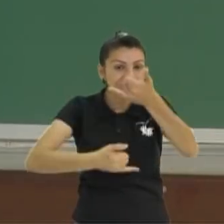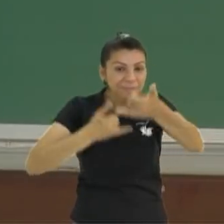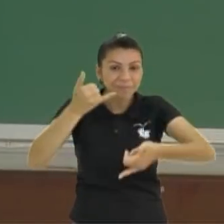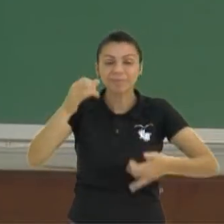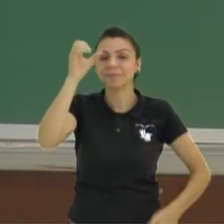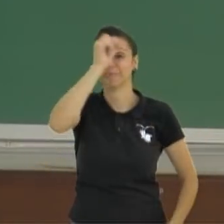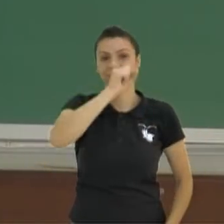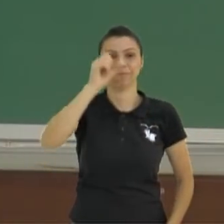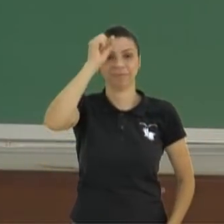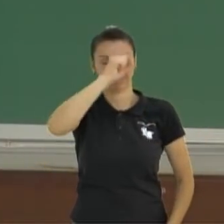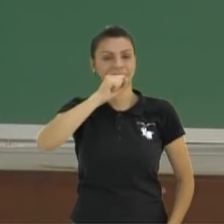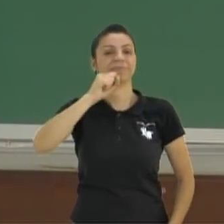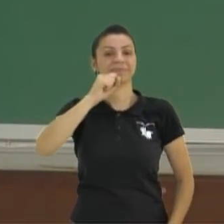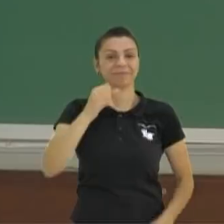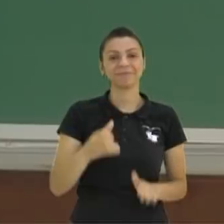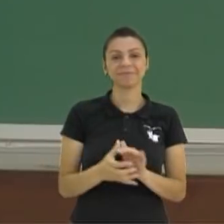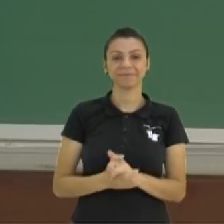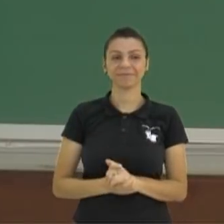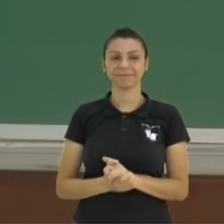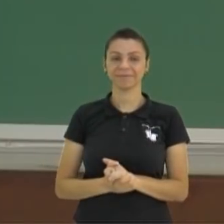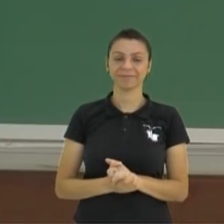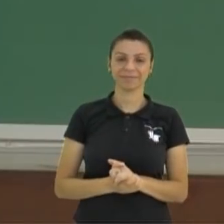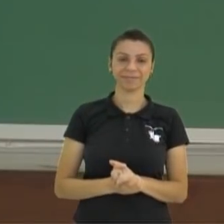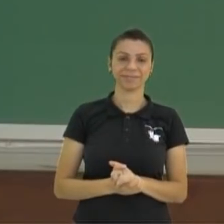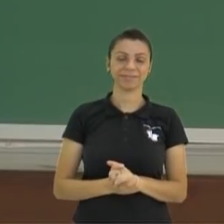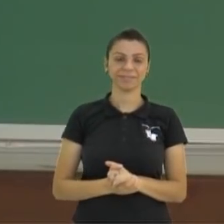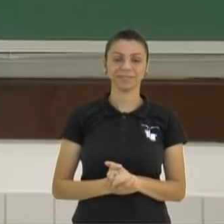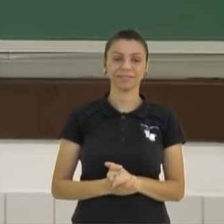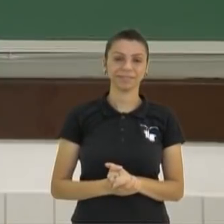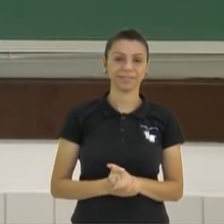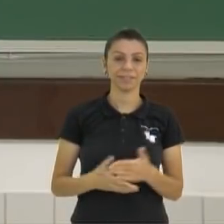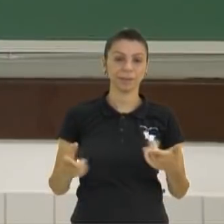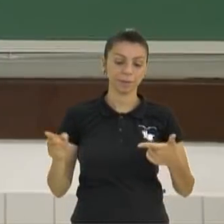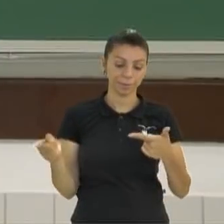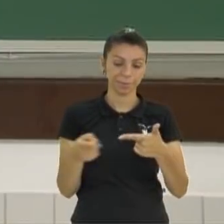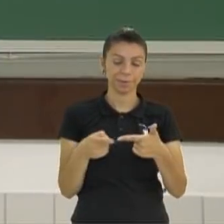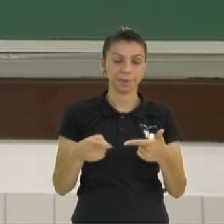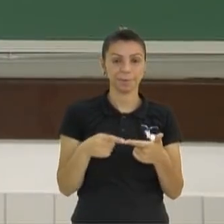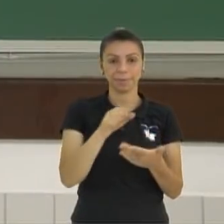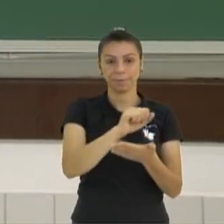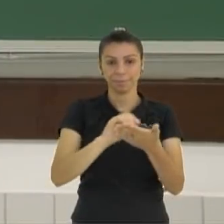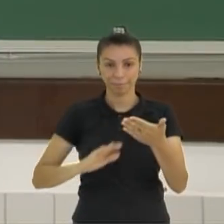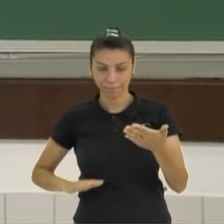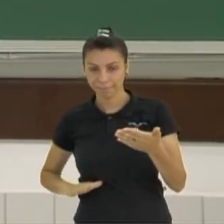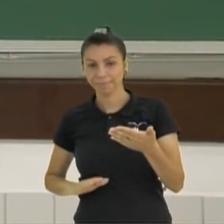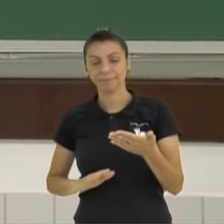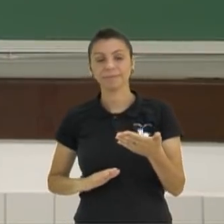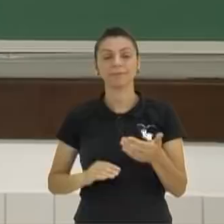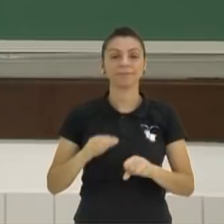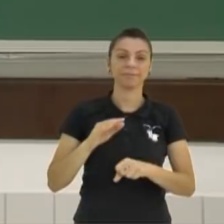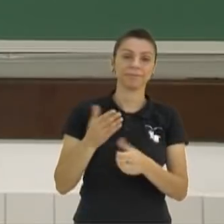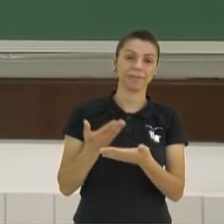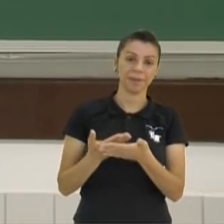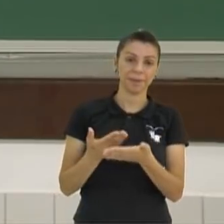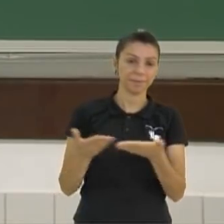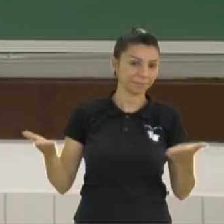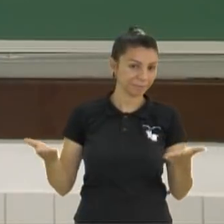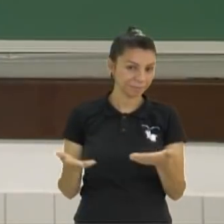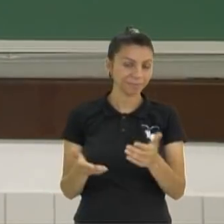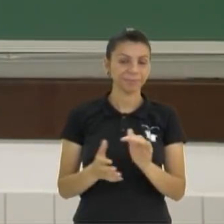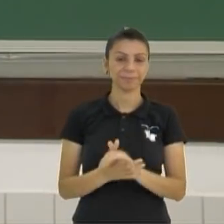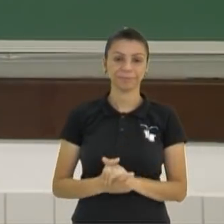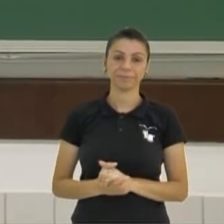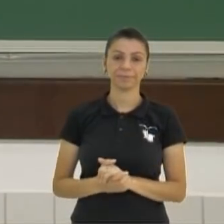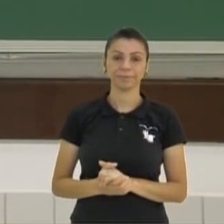se divertindo. Bom, vamos fazer agora o segundo quiz da nossa aula de hoje.